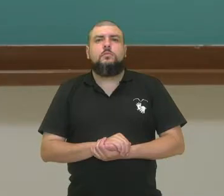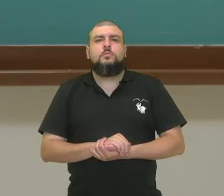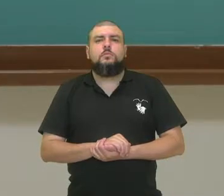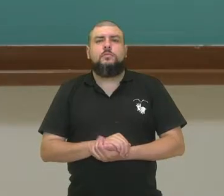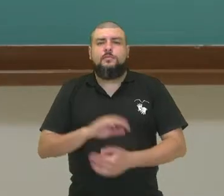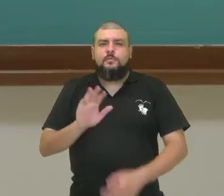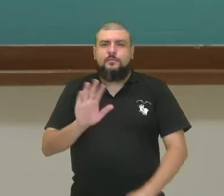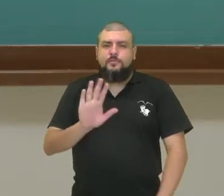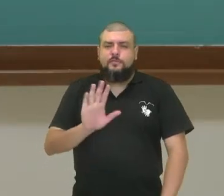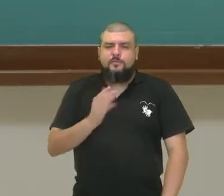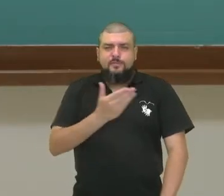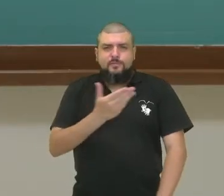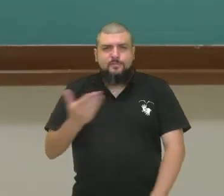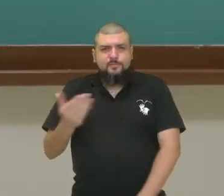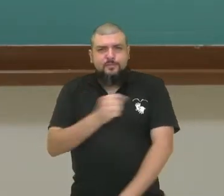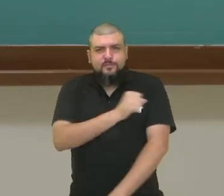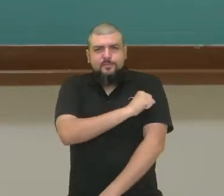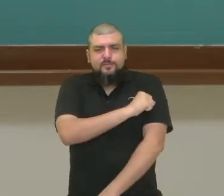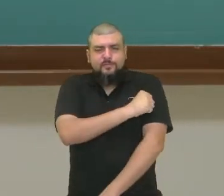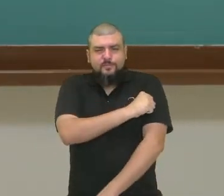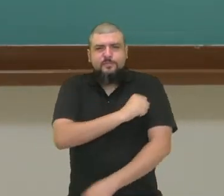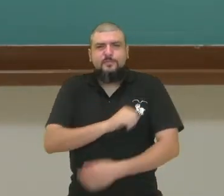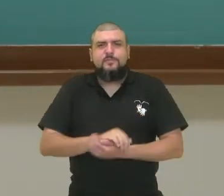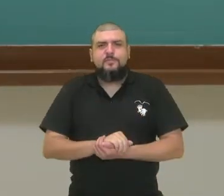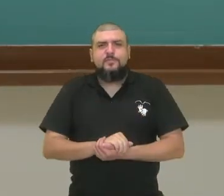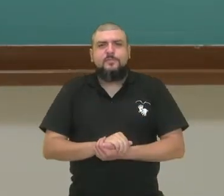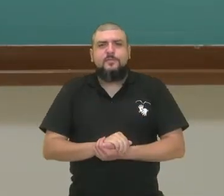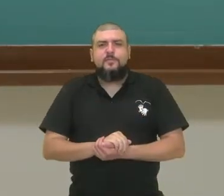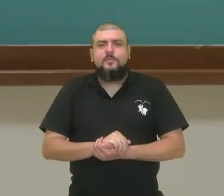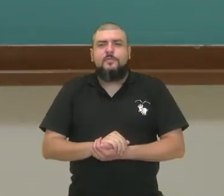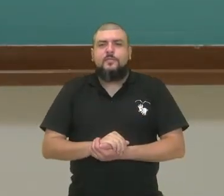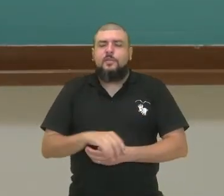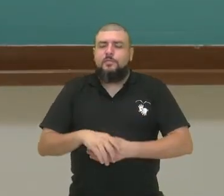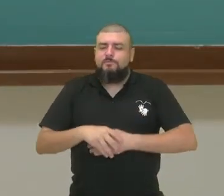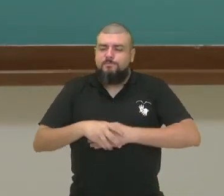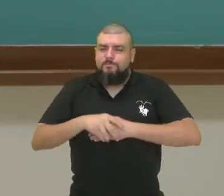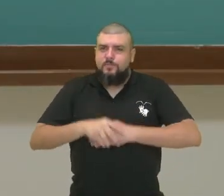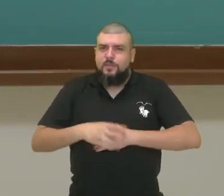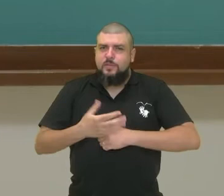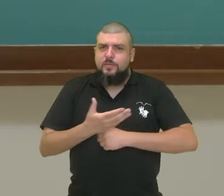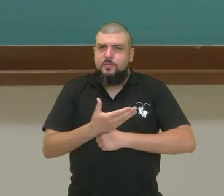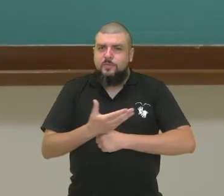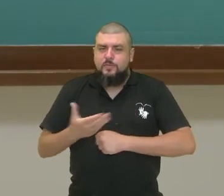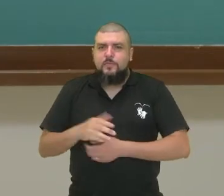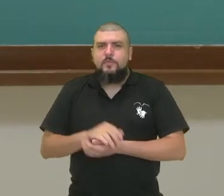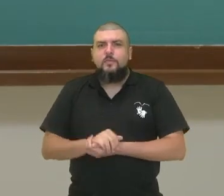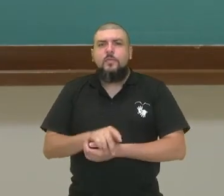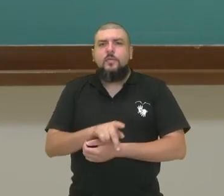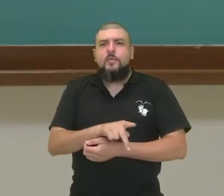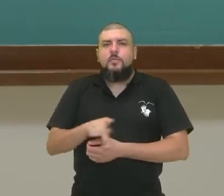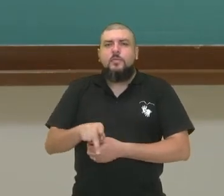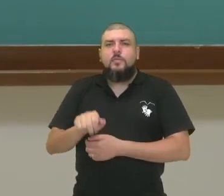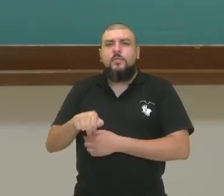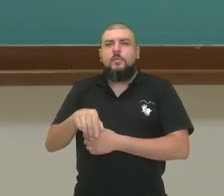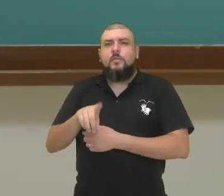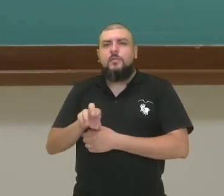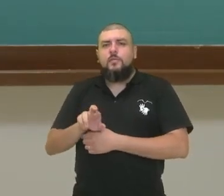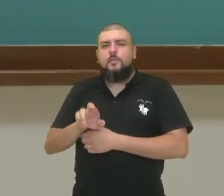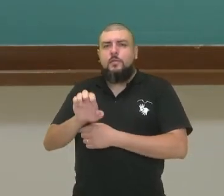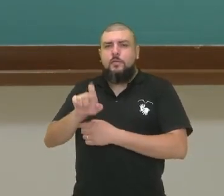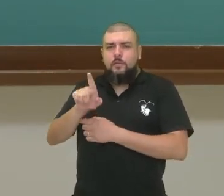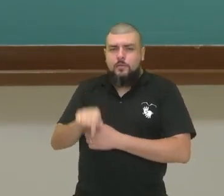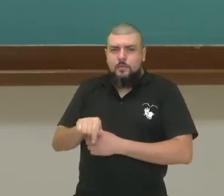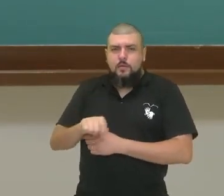Olá, estudantes do 8º ano do Ensino Fundamental, saudações geográficas, eu sou o professor André e estamos aqui com o nosso intérprete